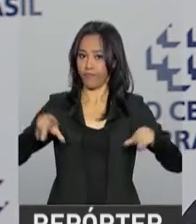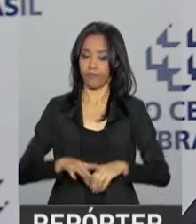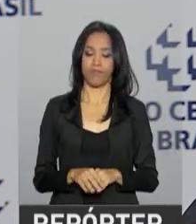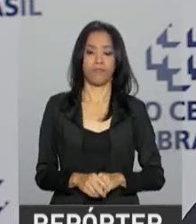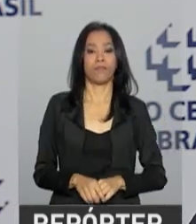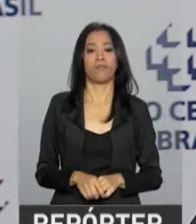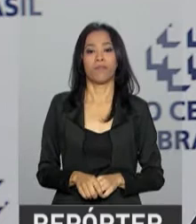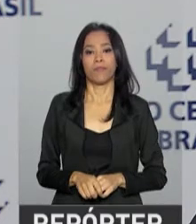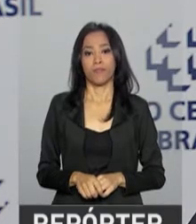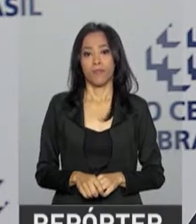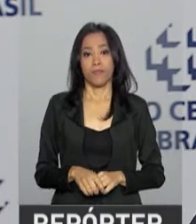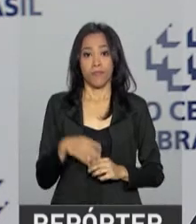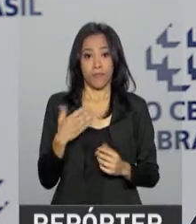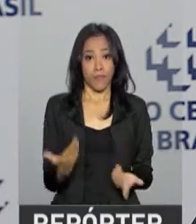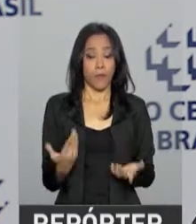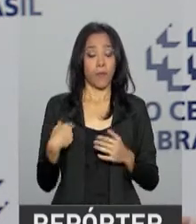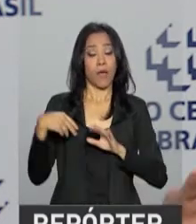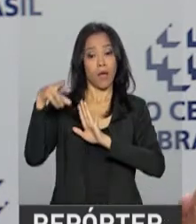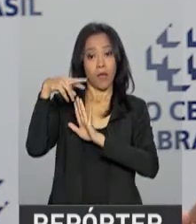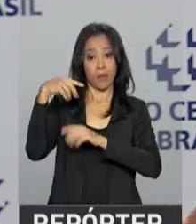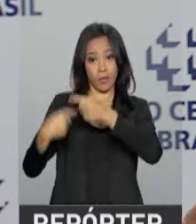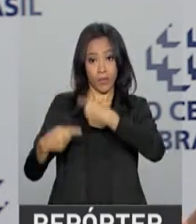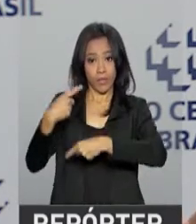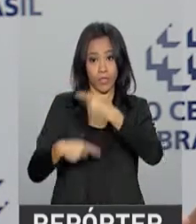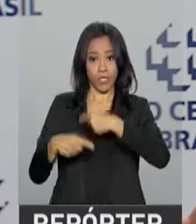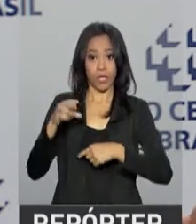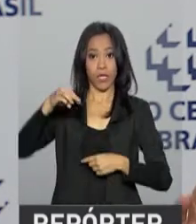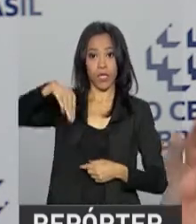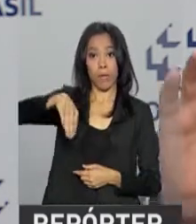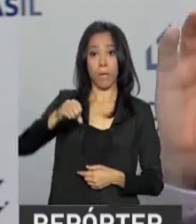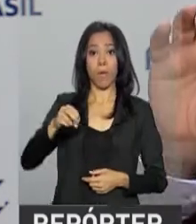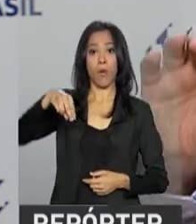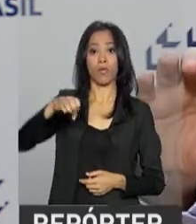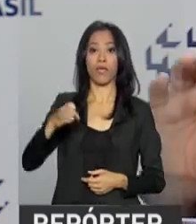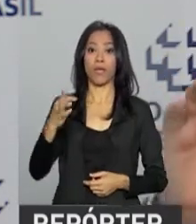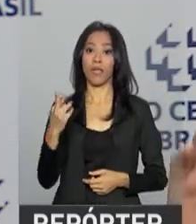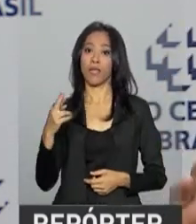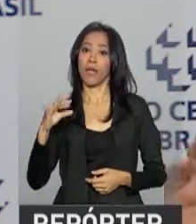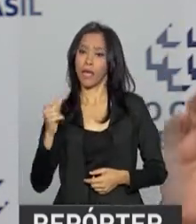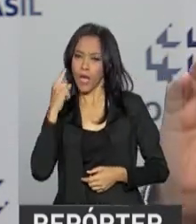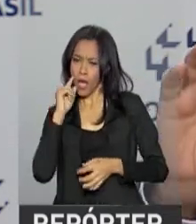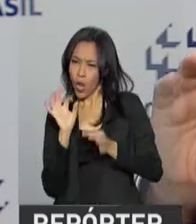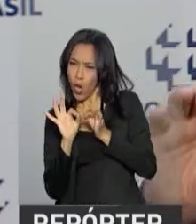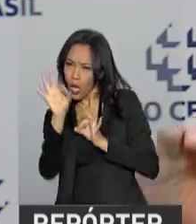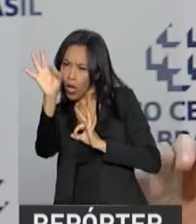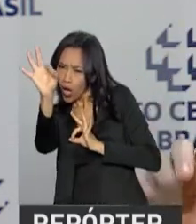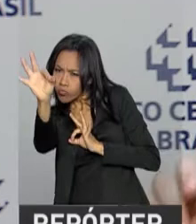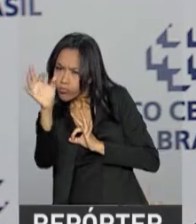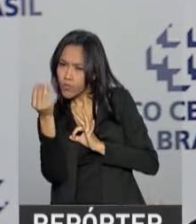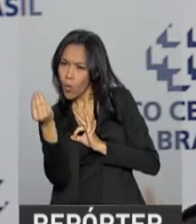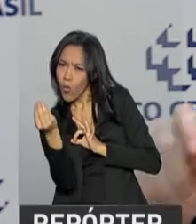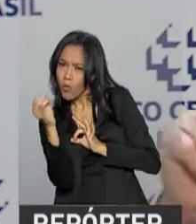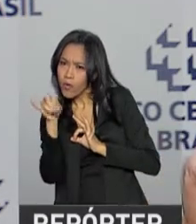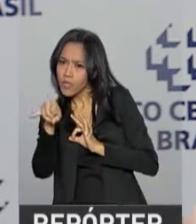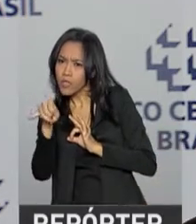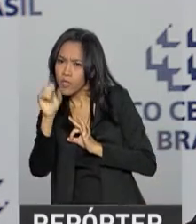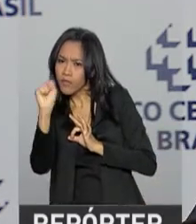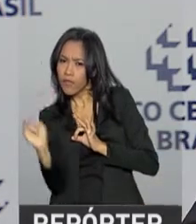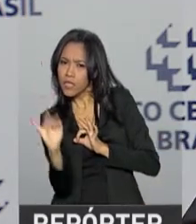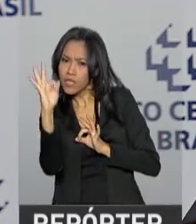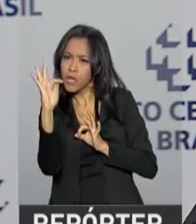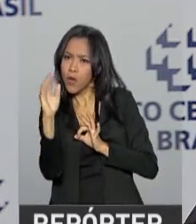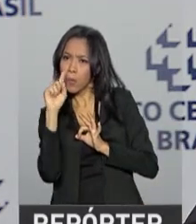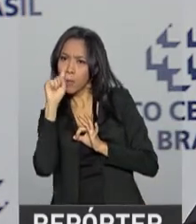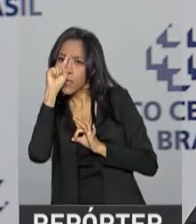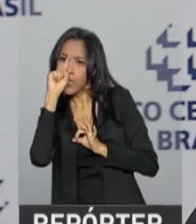a política monetária ela olha as projeções e expectativas de inflação e seu balanço de